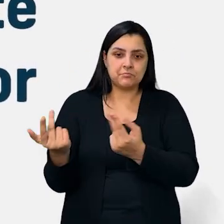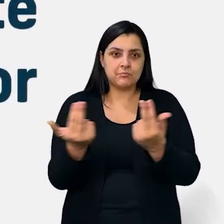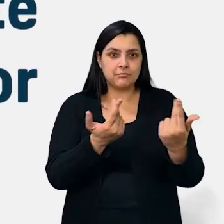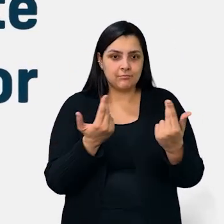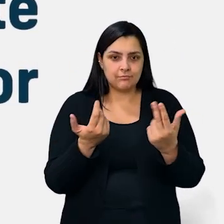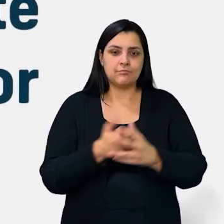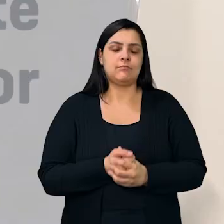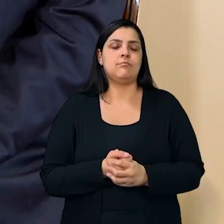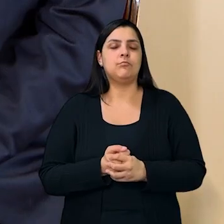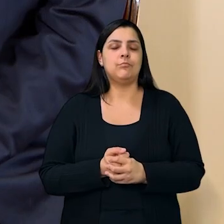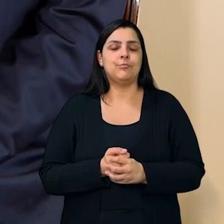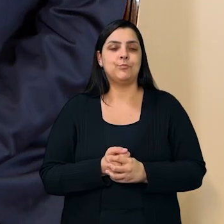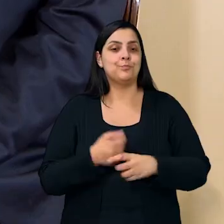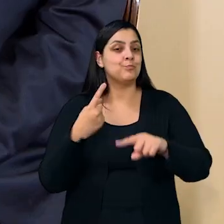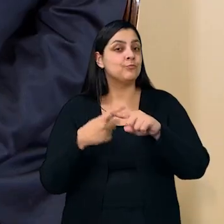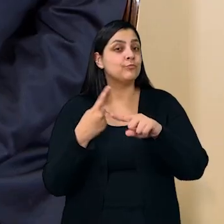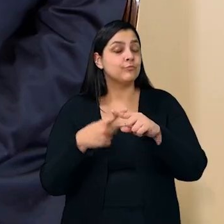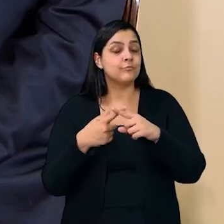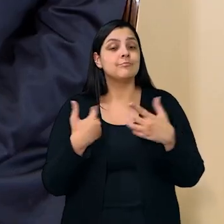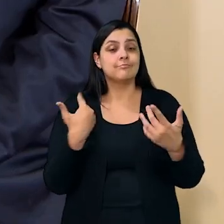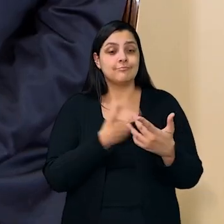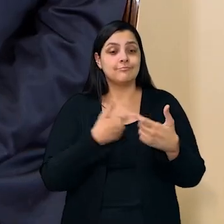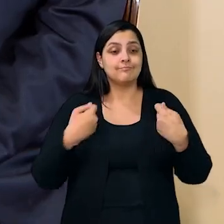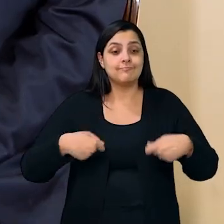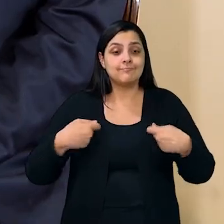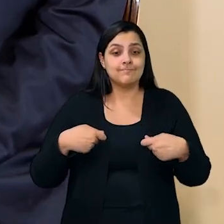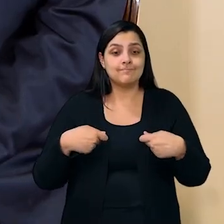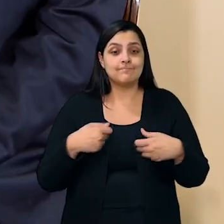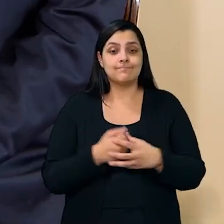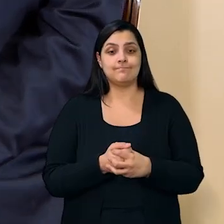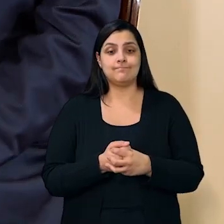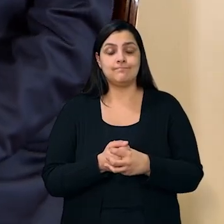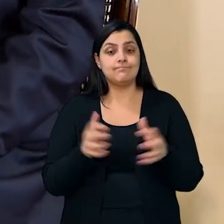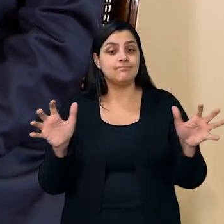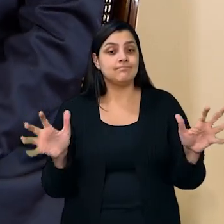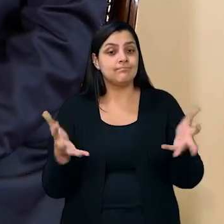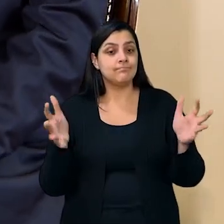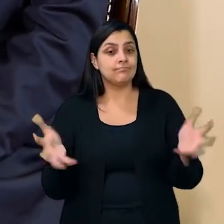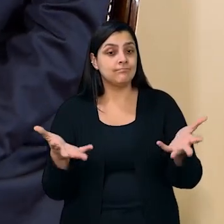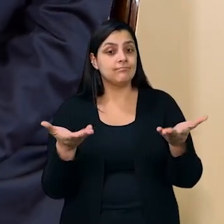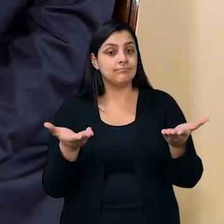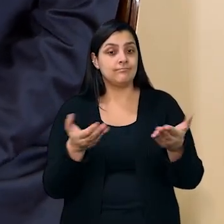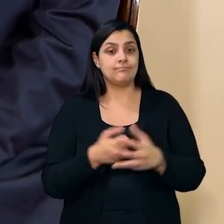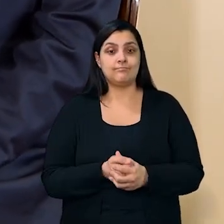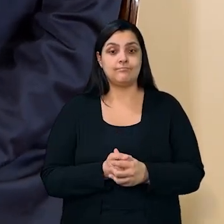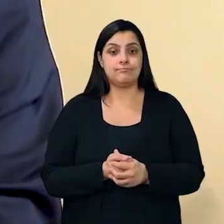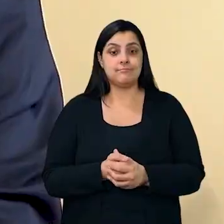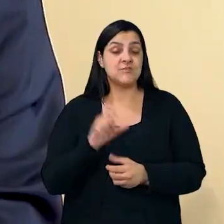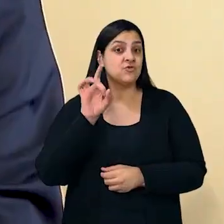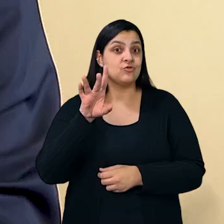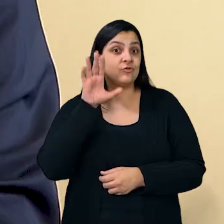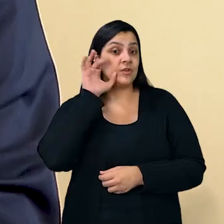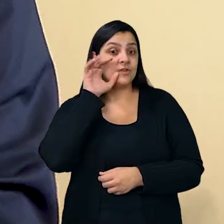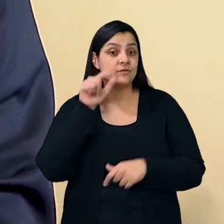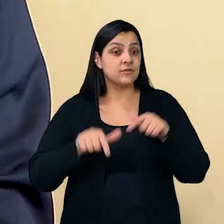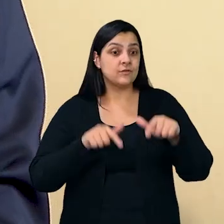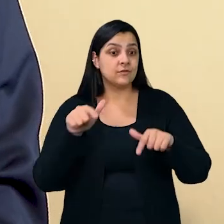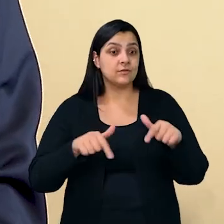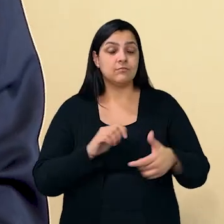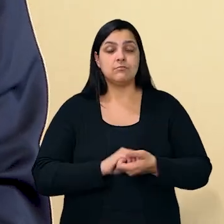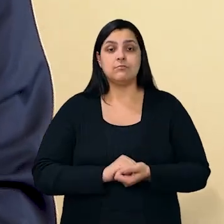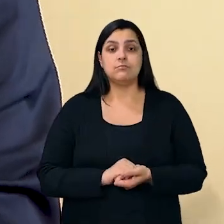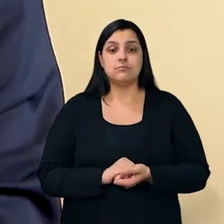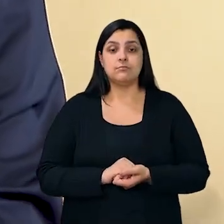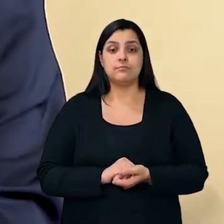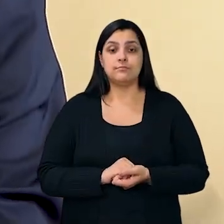precedentes. Porque nós precisamos estimular não só os servidores, como